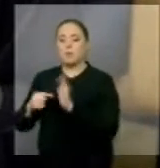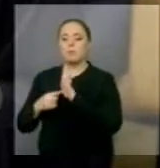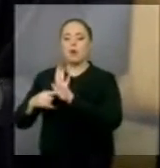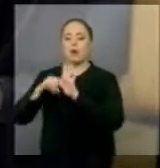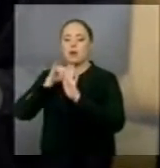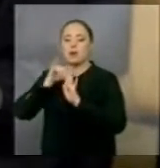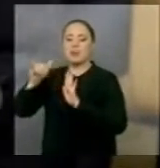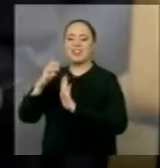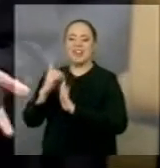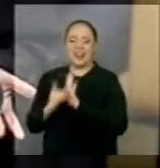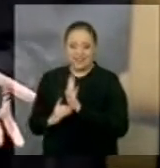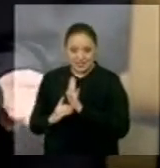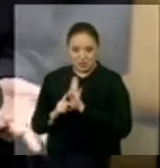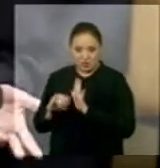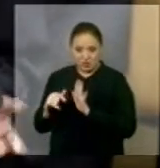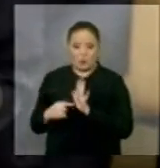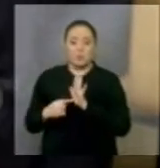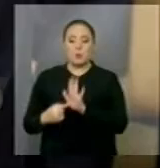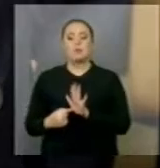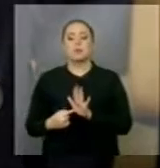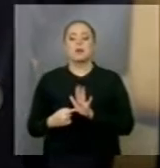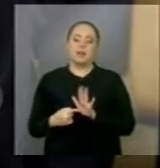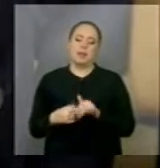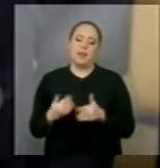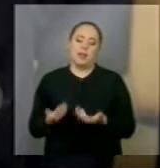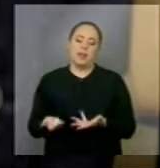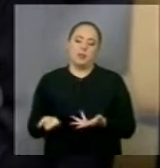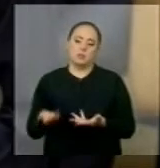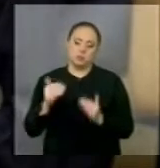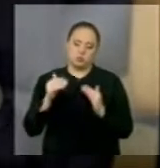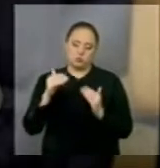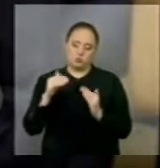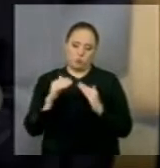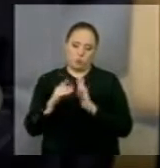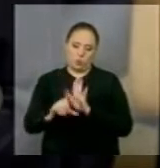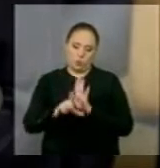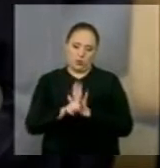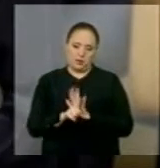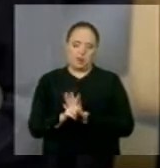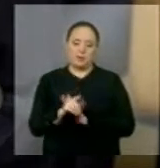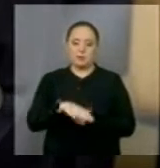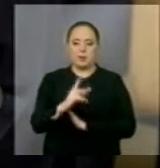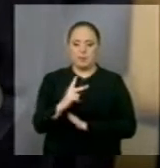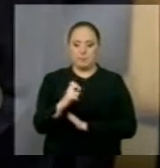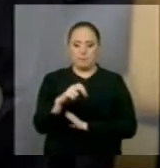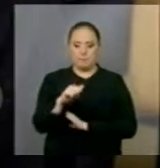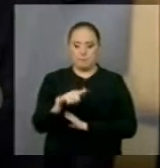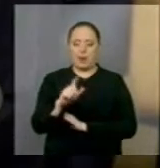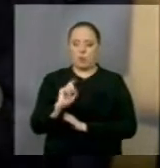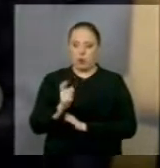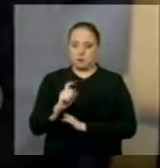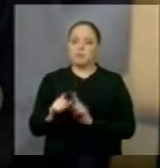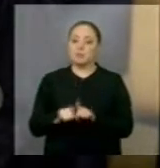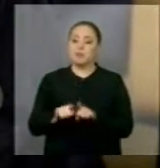sujeita, obviamente, às responsabilidades da lei, como não poderia deixar de ser, portanto, penal, administrativa e também de natureza